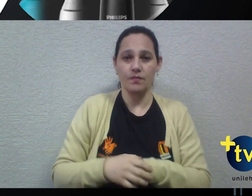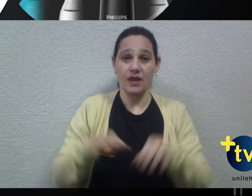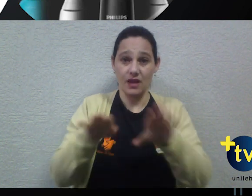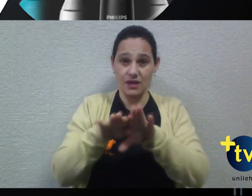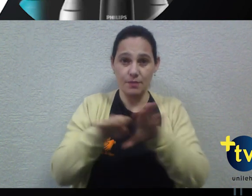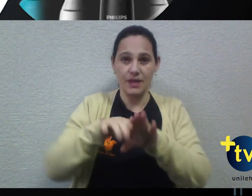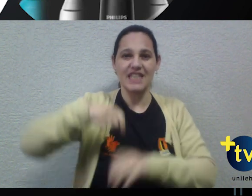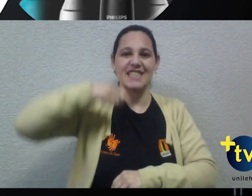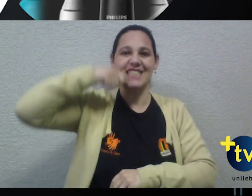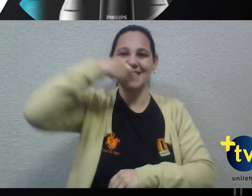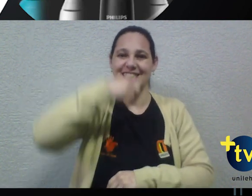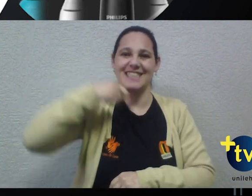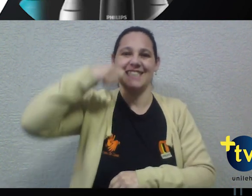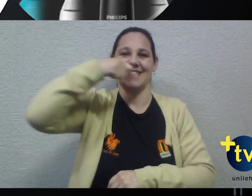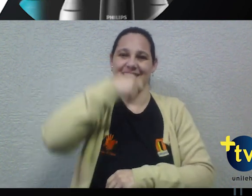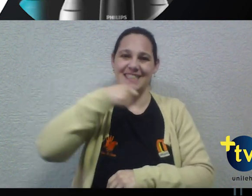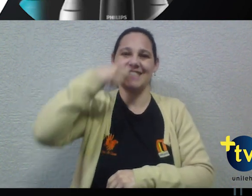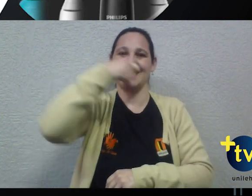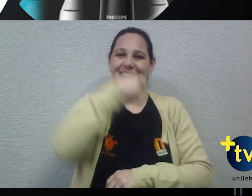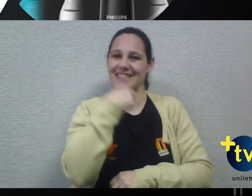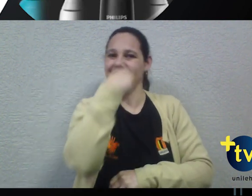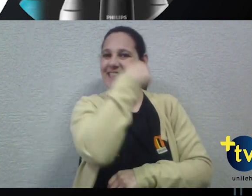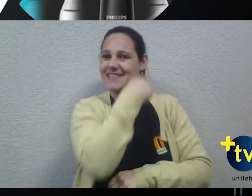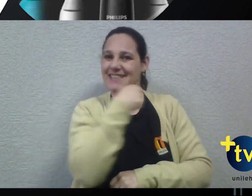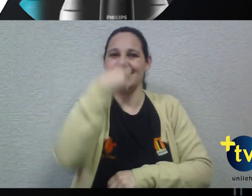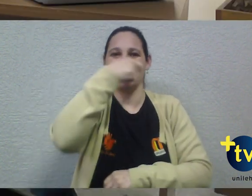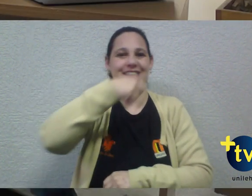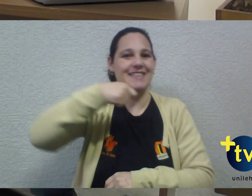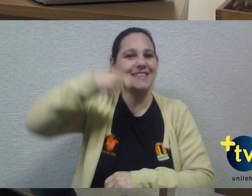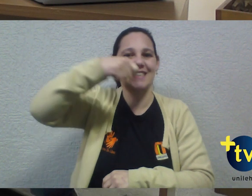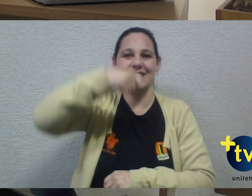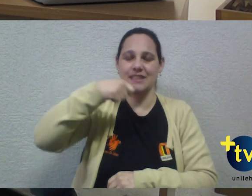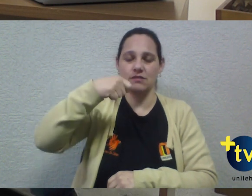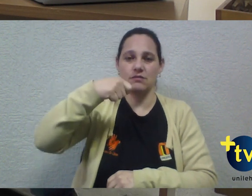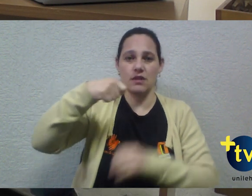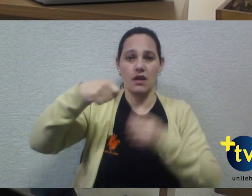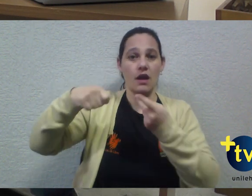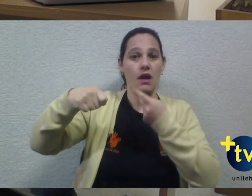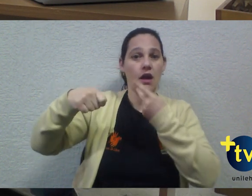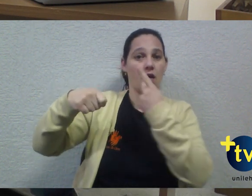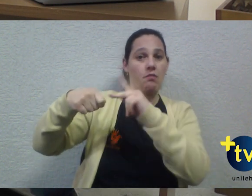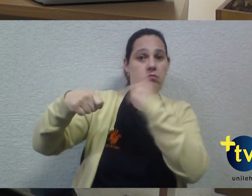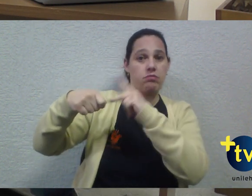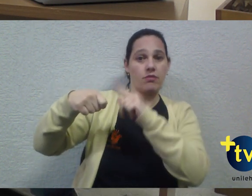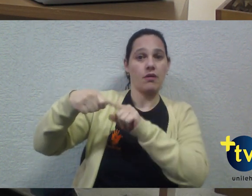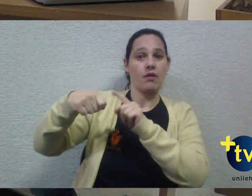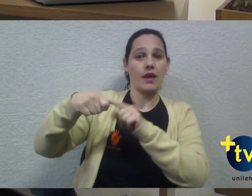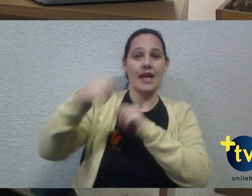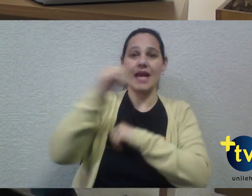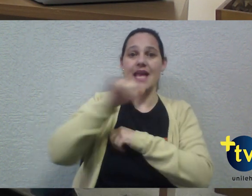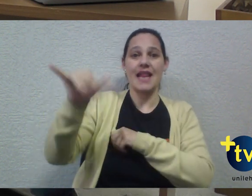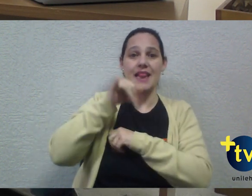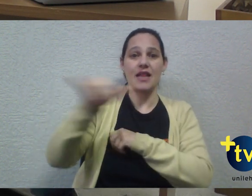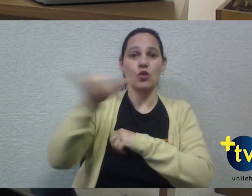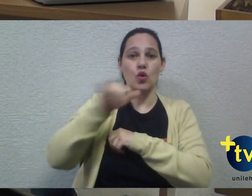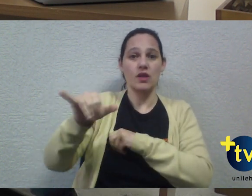físico para poder você realizar o procedimento da higiene. A própria escova de dente eletrônica, você